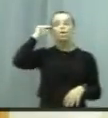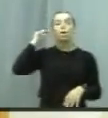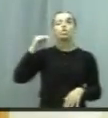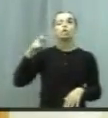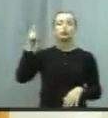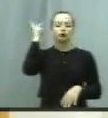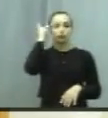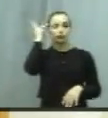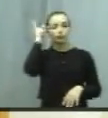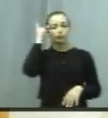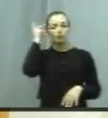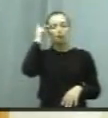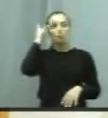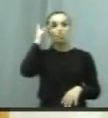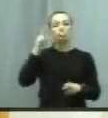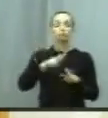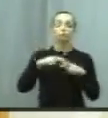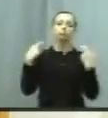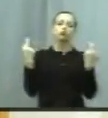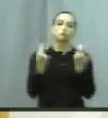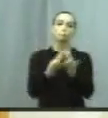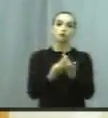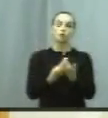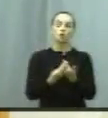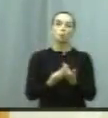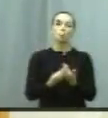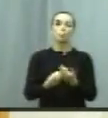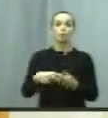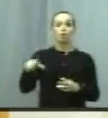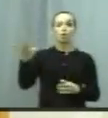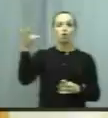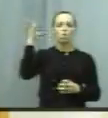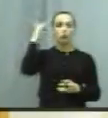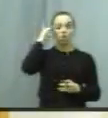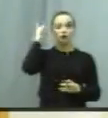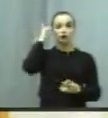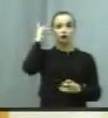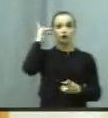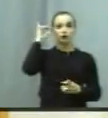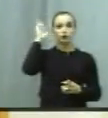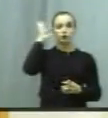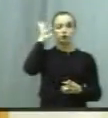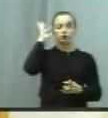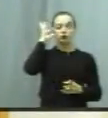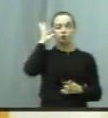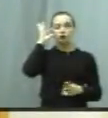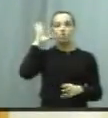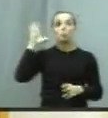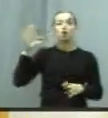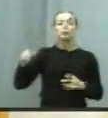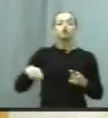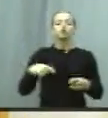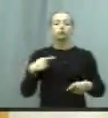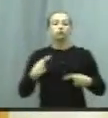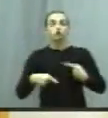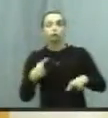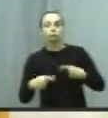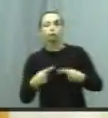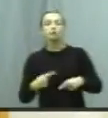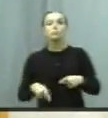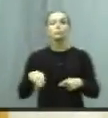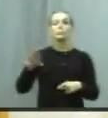frente nacional de prefeitos para discutir linha de crédito do bnds para as prefeituras municipais